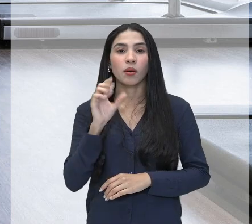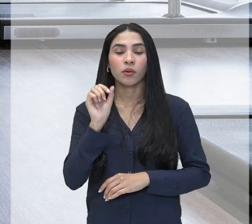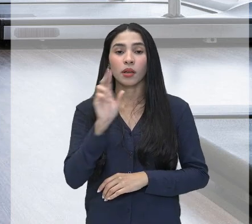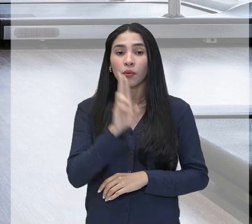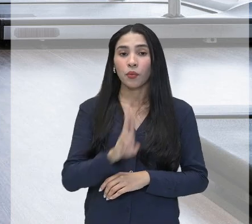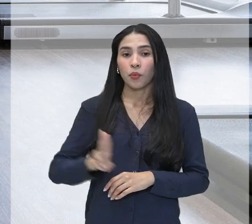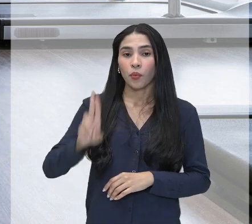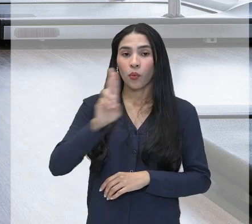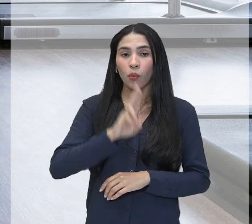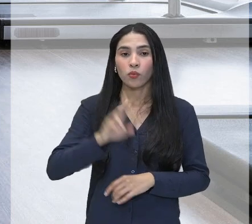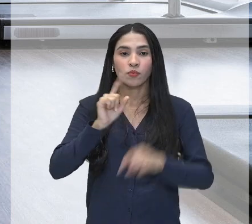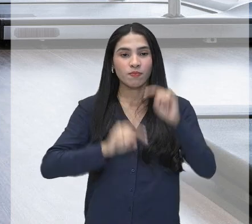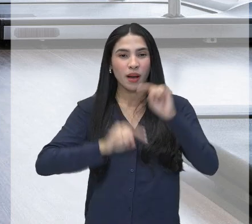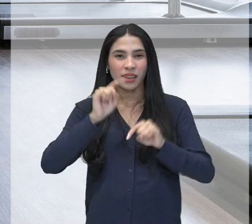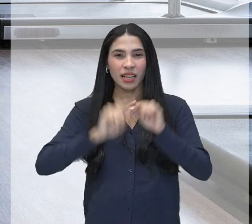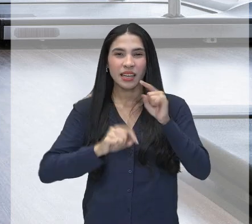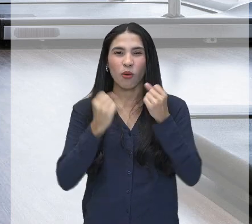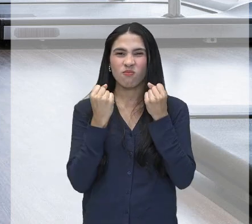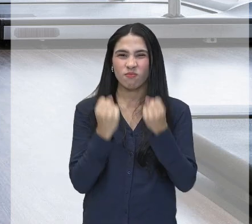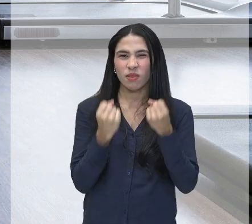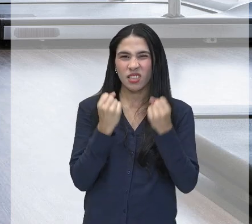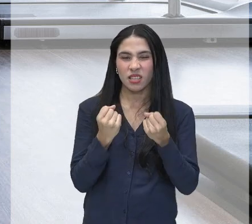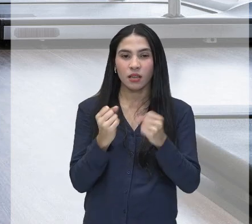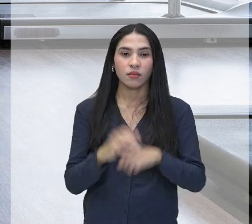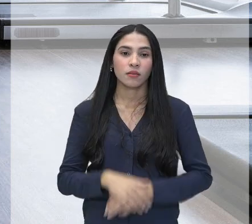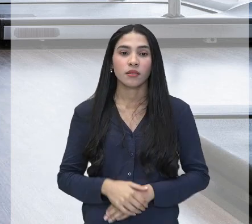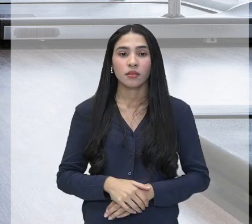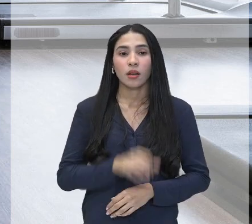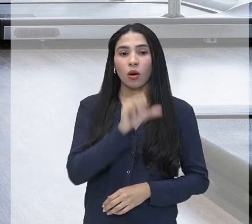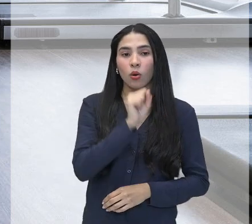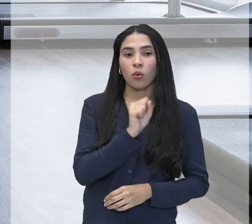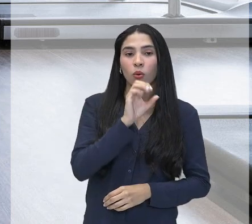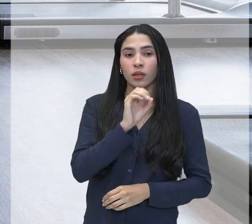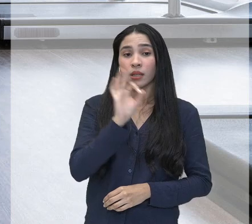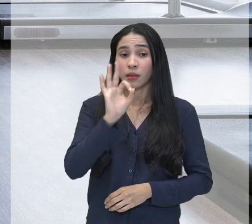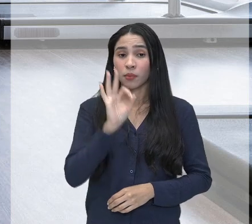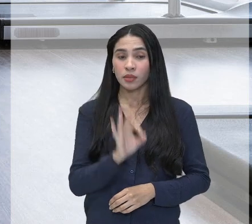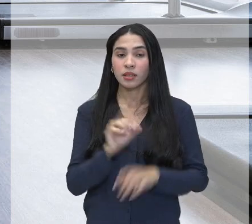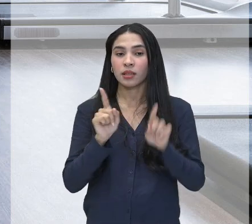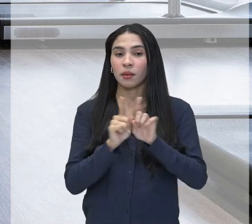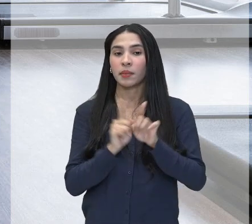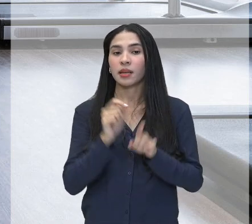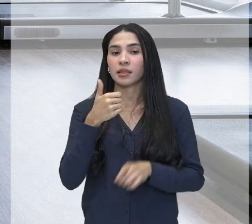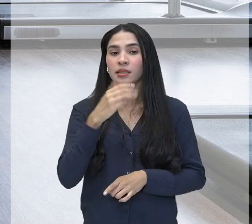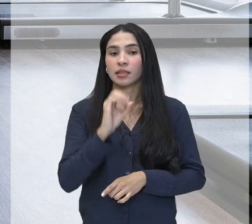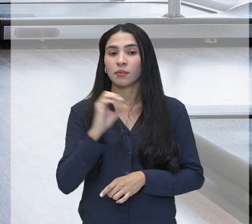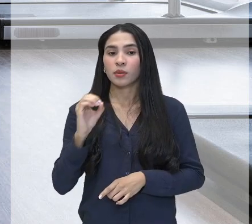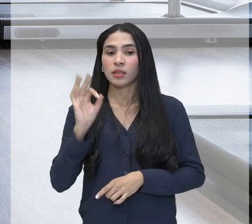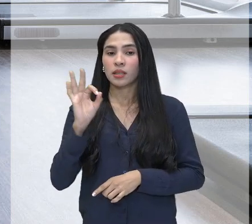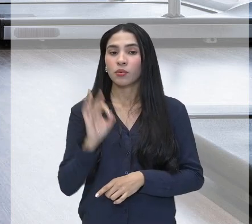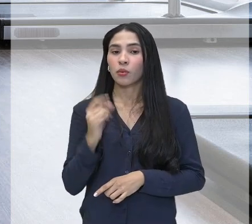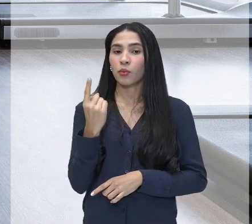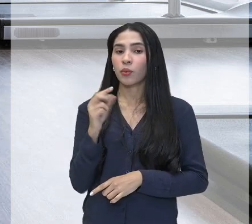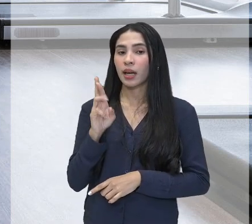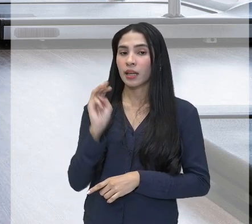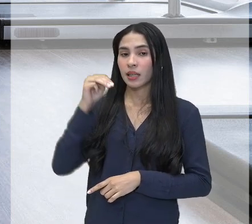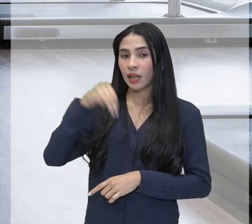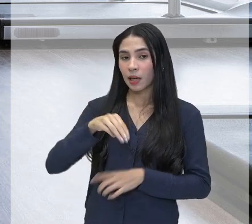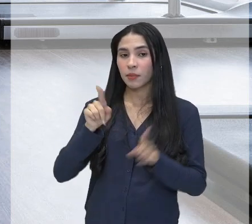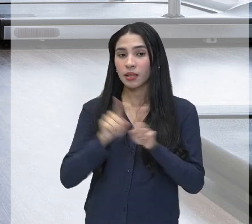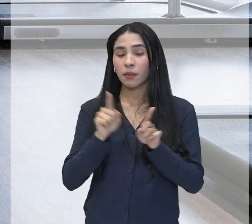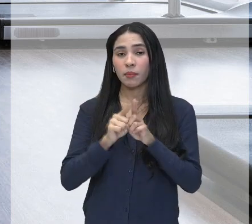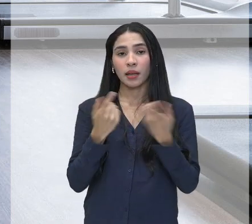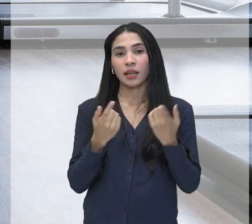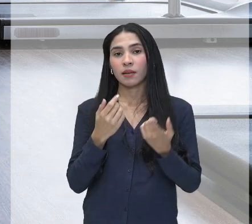de cargas elevadas, geralmente variando entre 80% a 100% de 1 RM. E envolve, então,